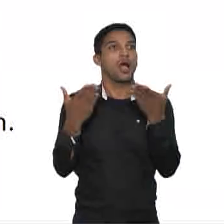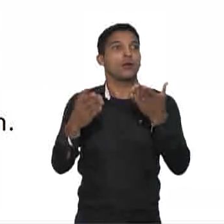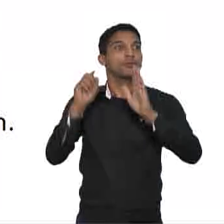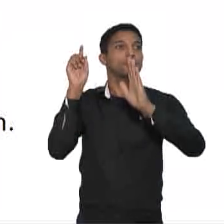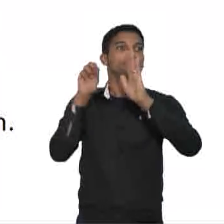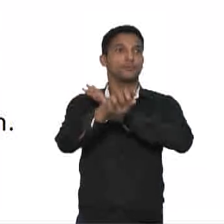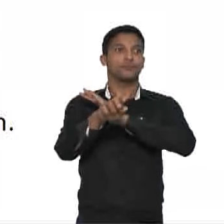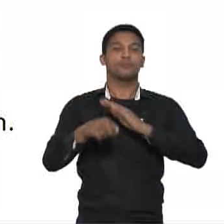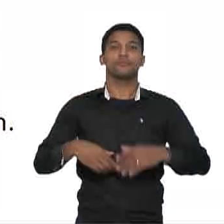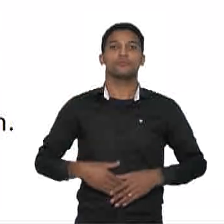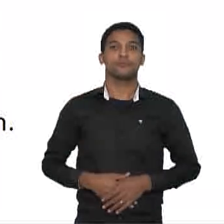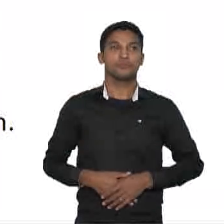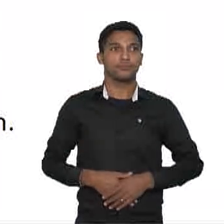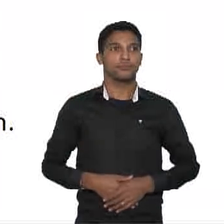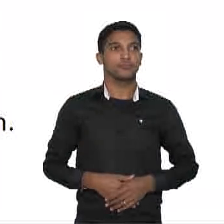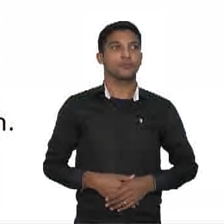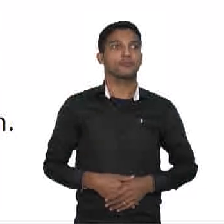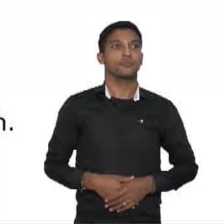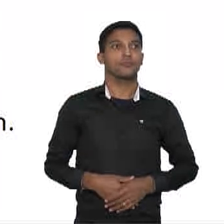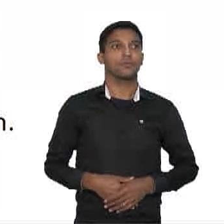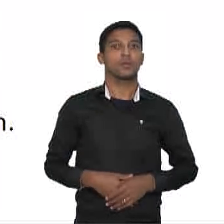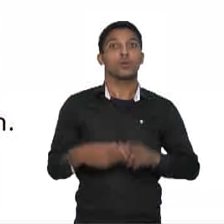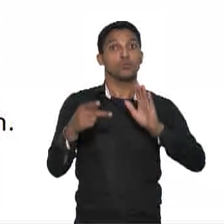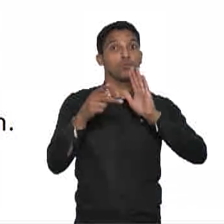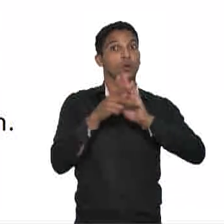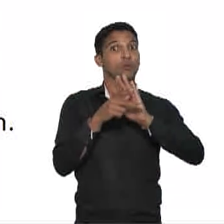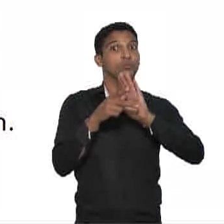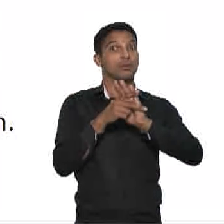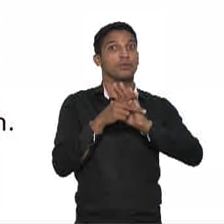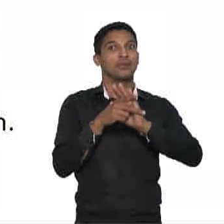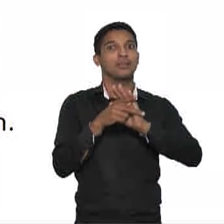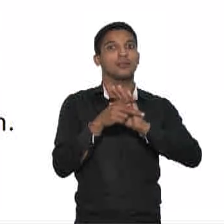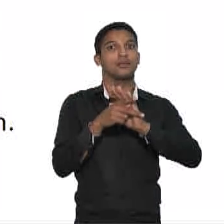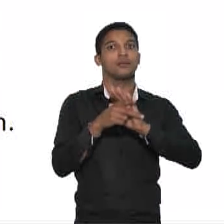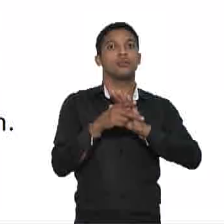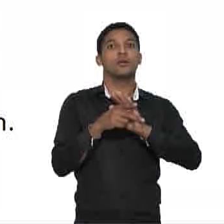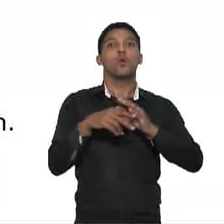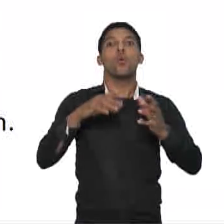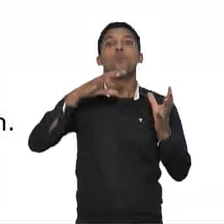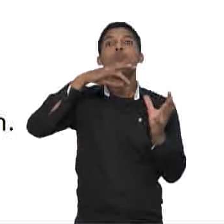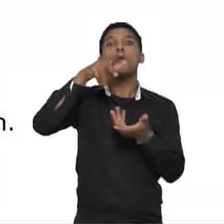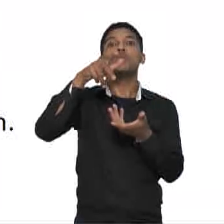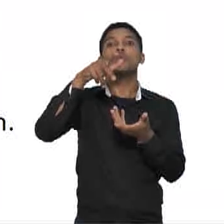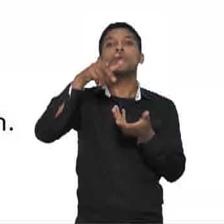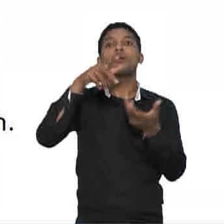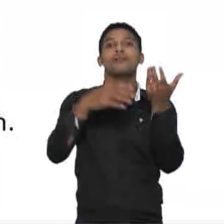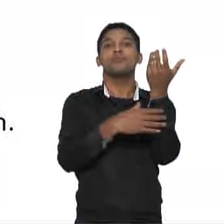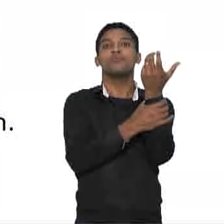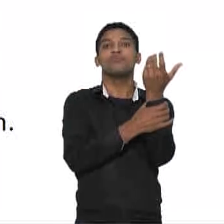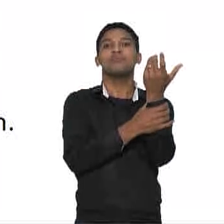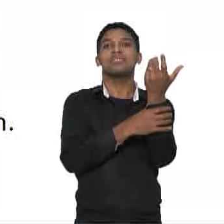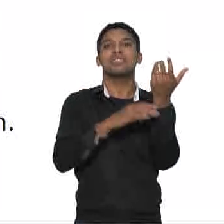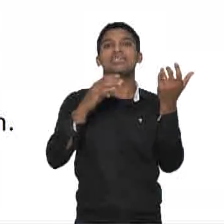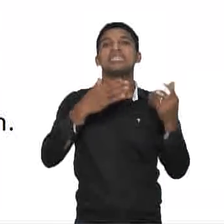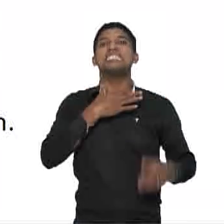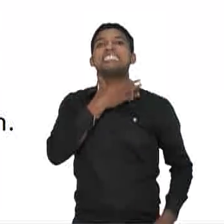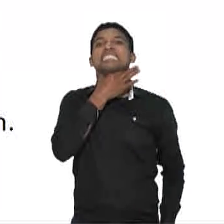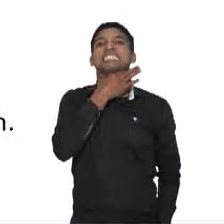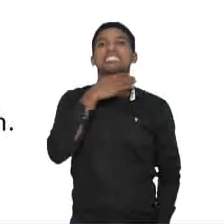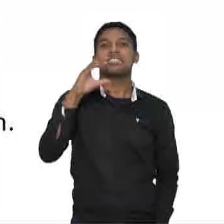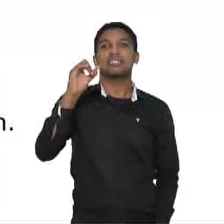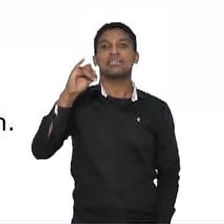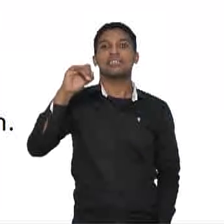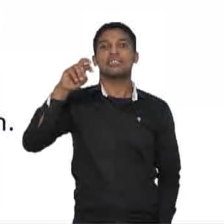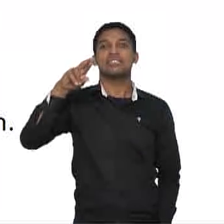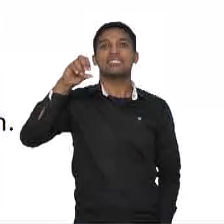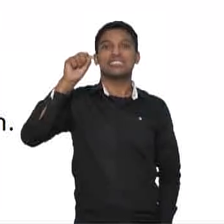As origens sobre as crises socioambiental do mundo do trabalho estão